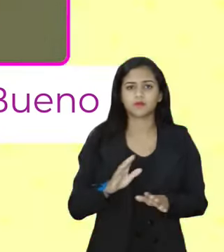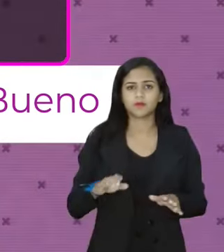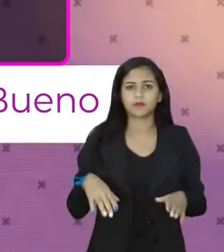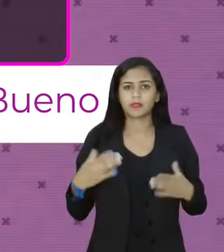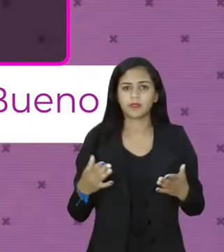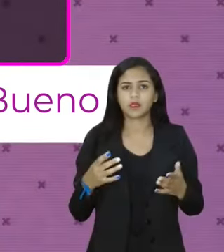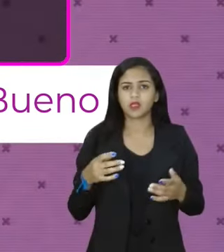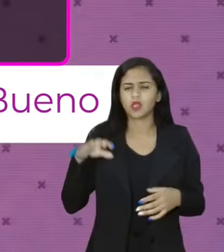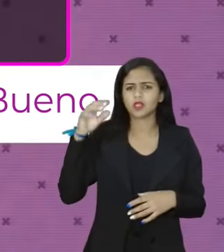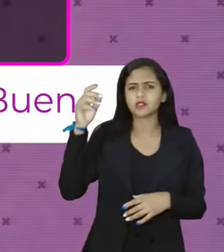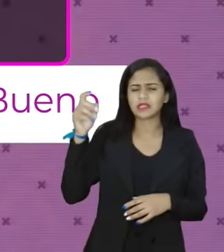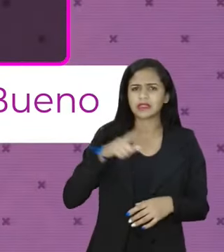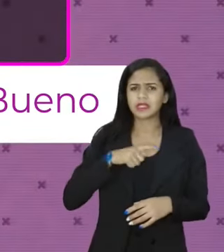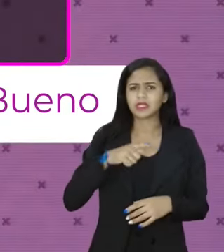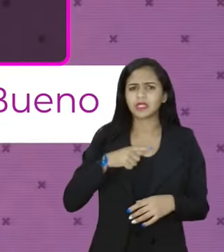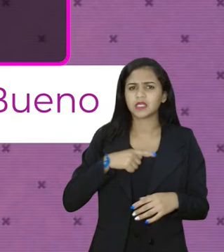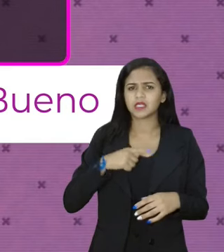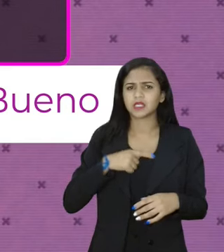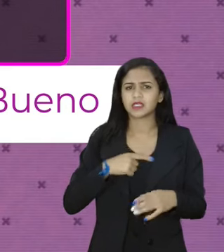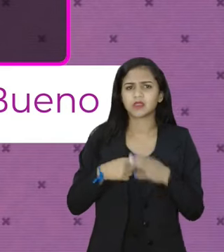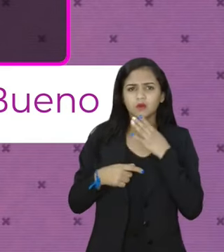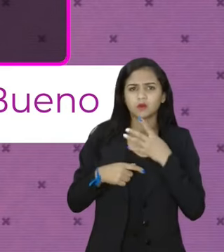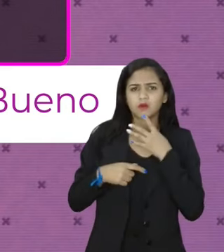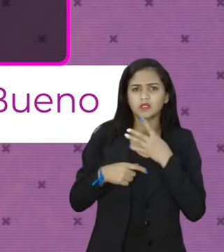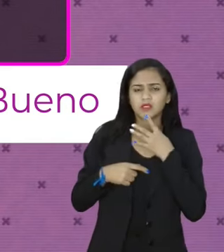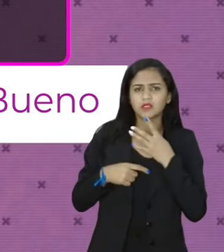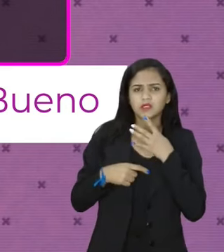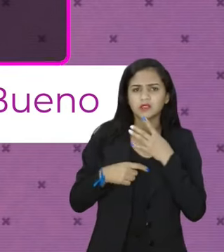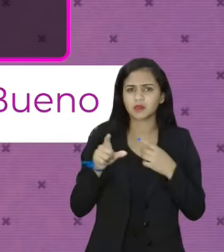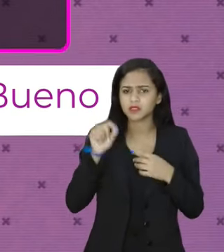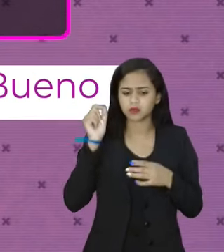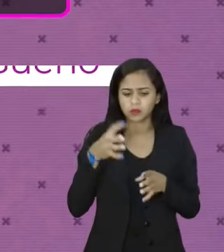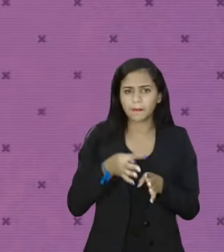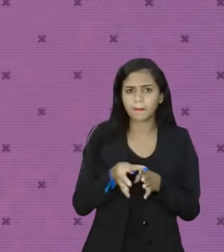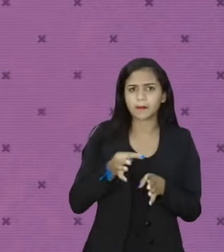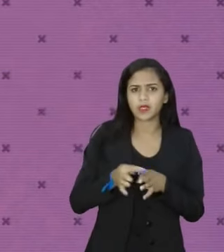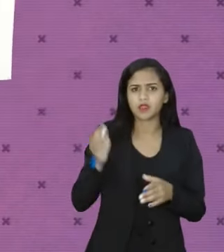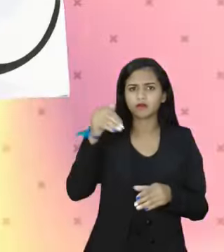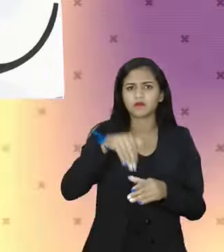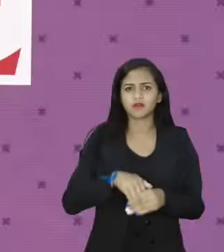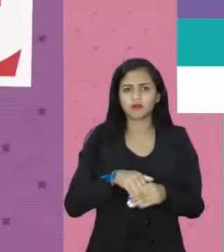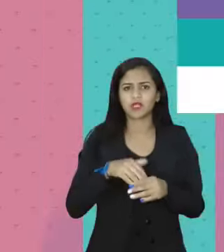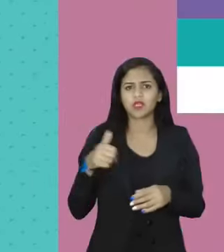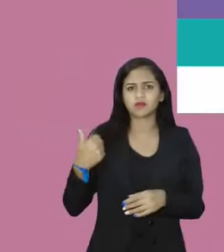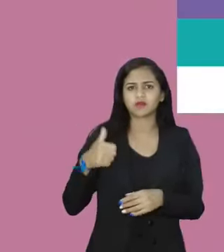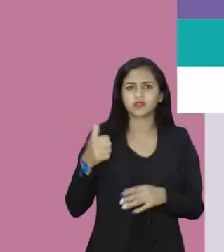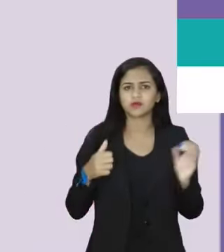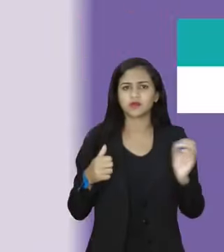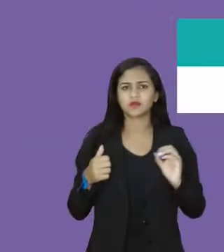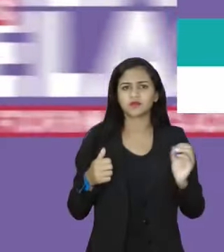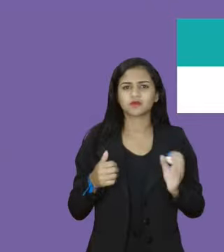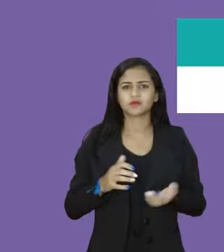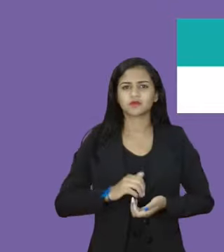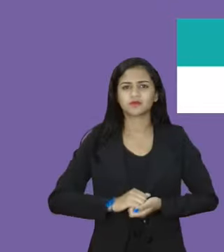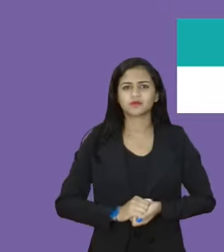deixe de conhecer os candidatos e candidatas a conselheiro tutelar em sua região e votar no dia 1º de outubro.